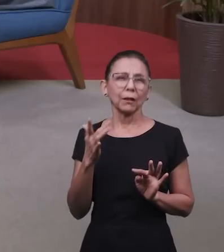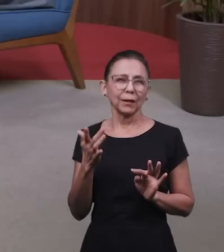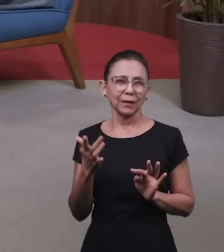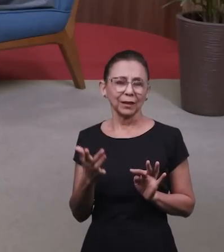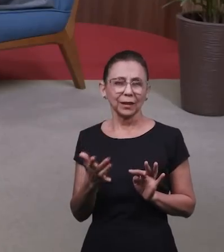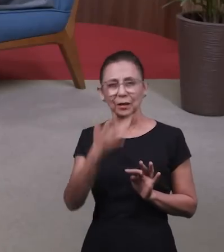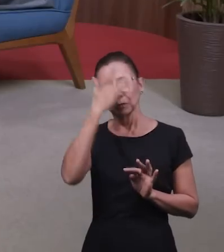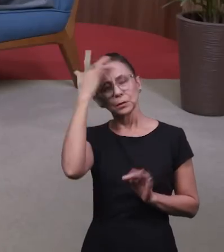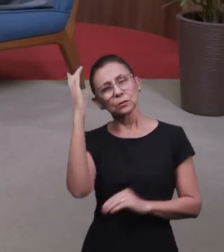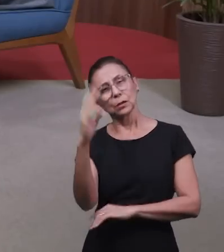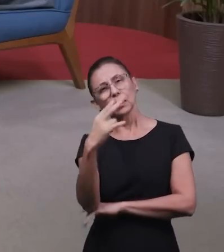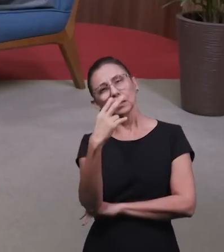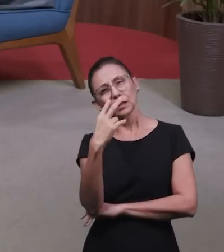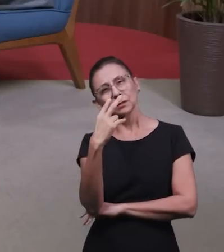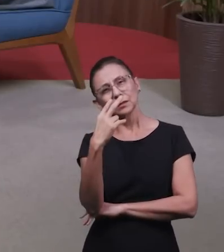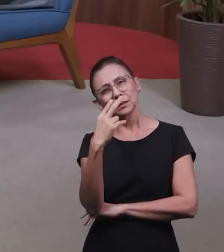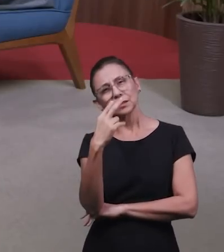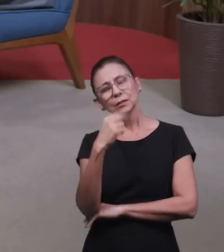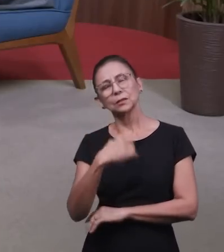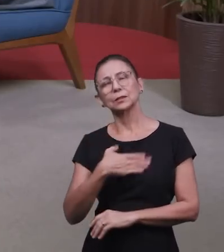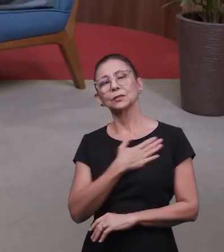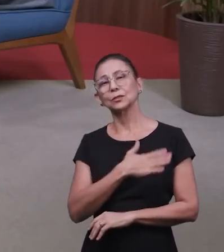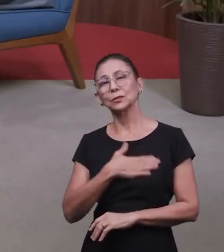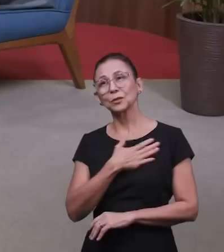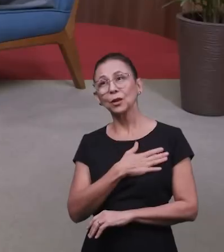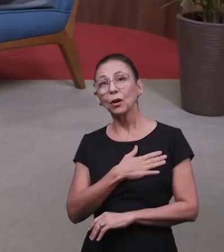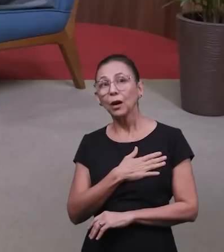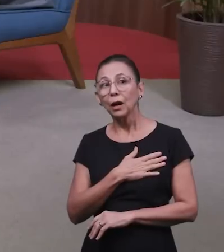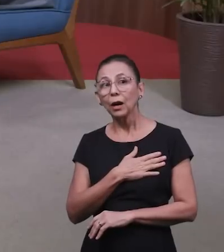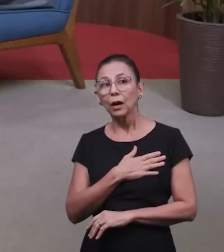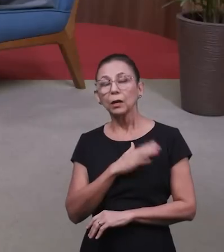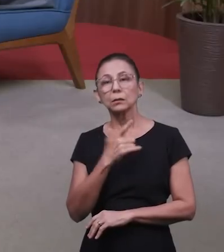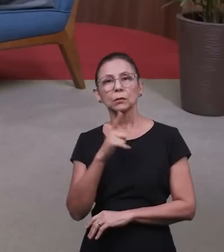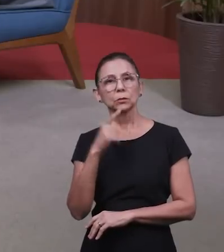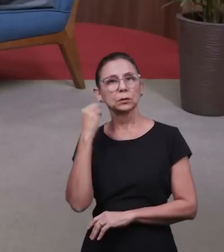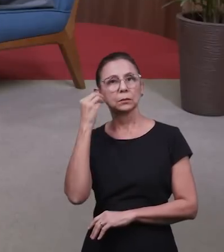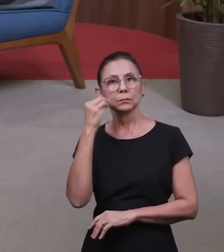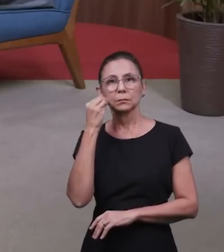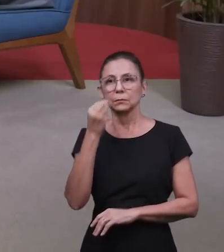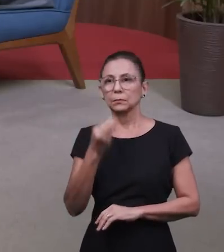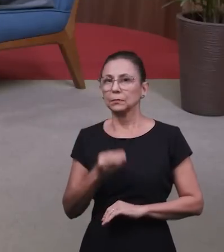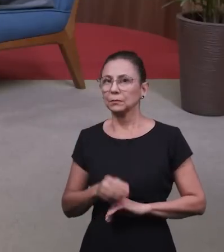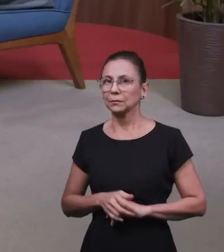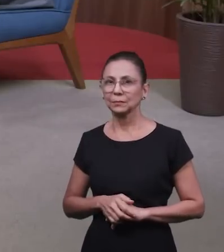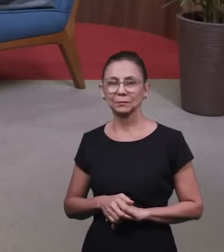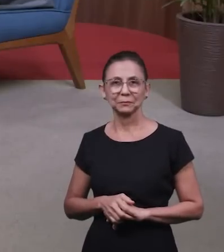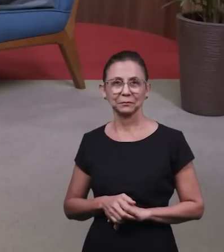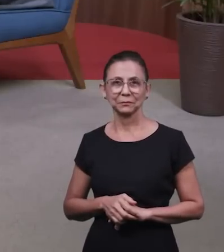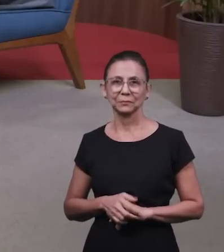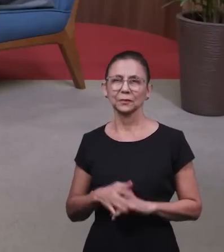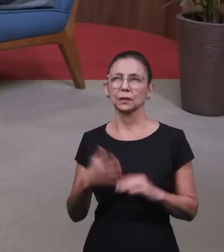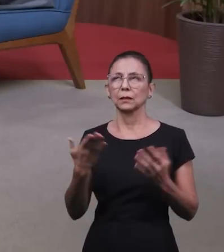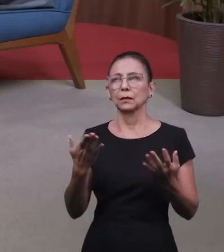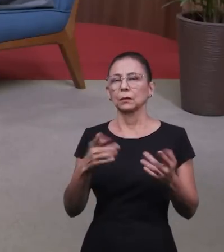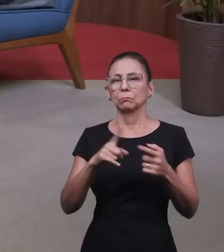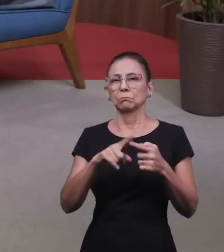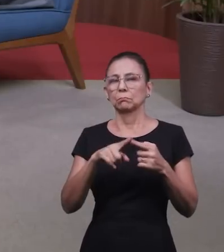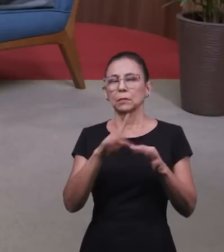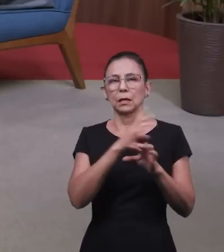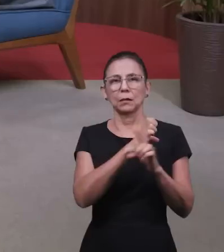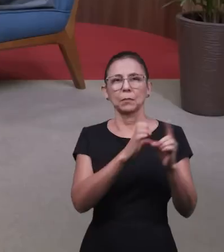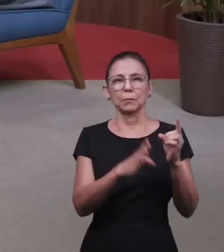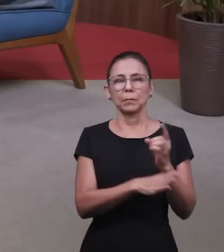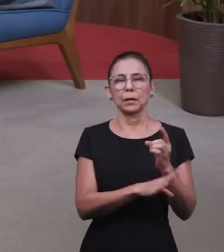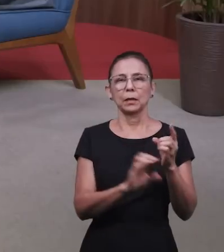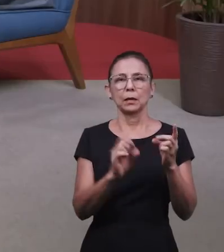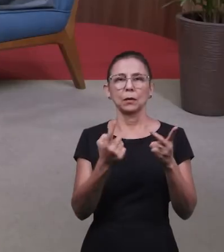ao programa, que sempre participa conosco e que ainda não tinha uma experiência como a que temos com a Escola Bíblica Dominical, né,